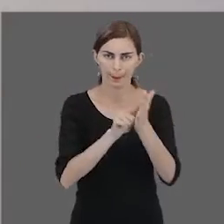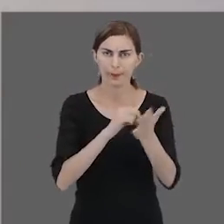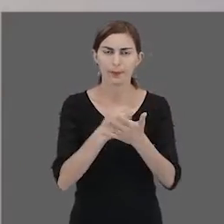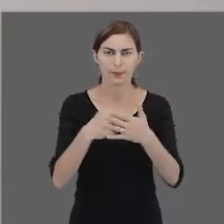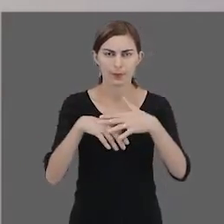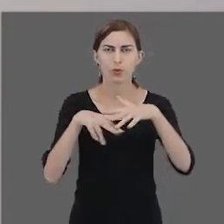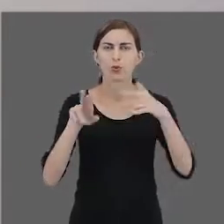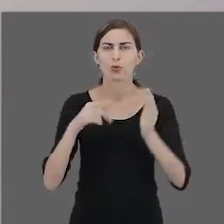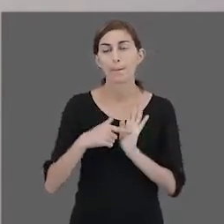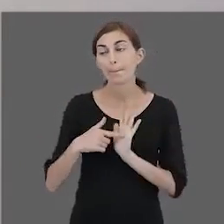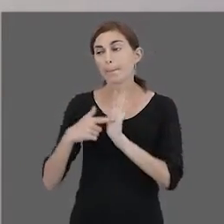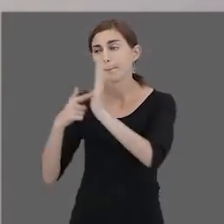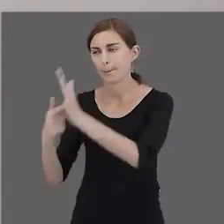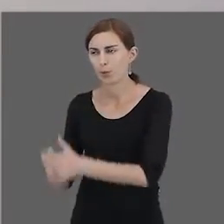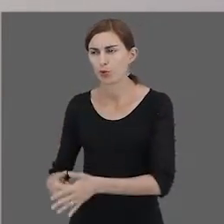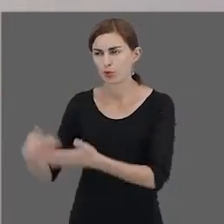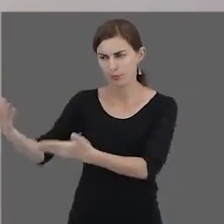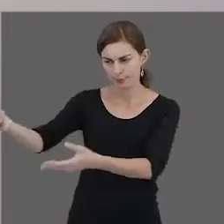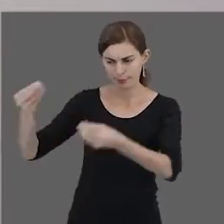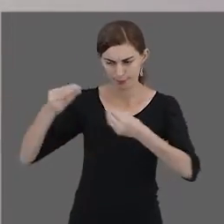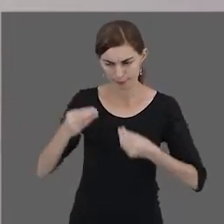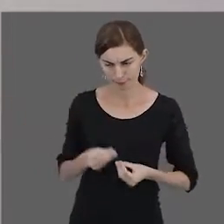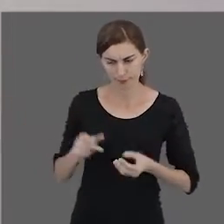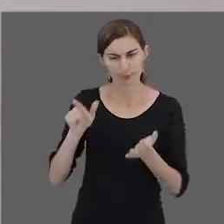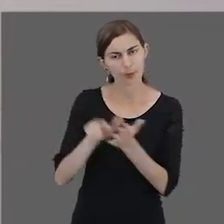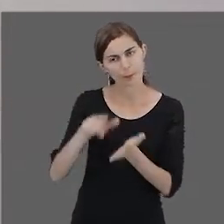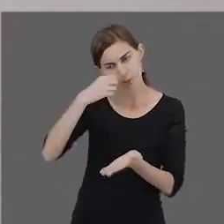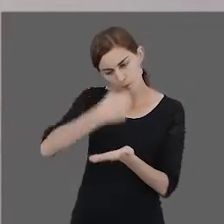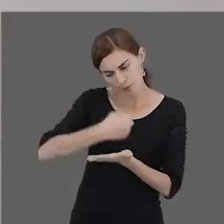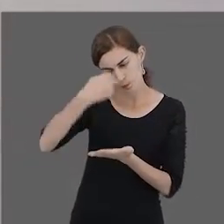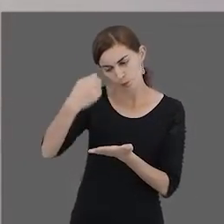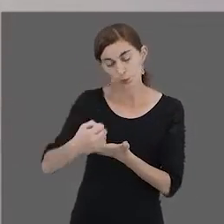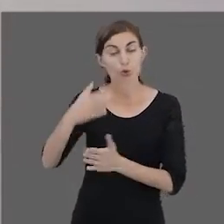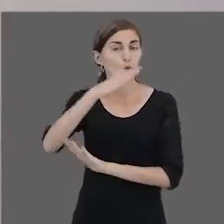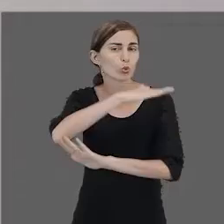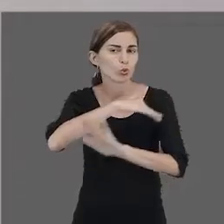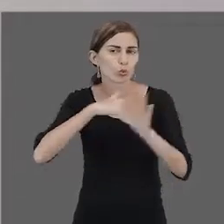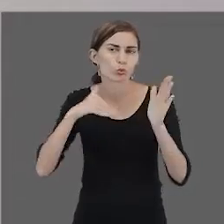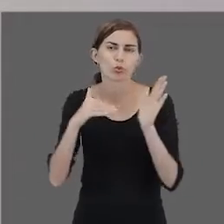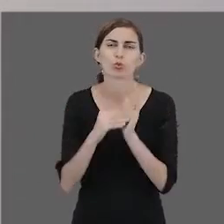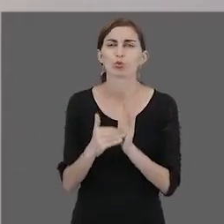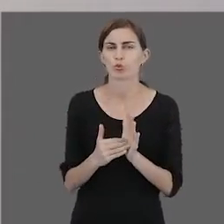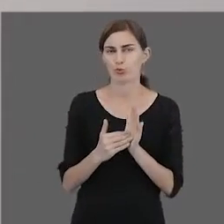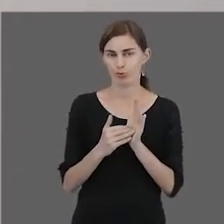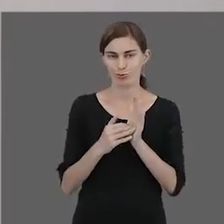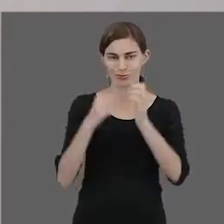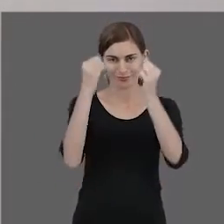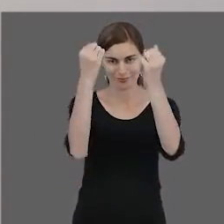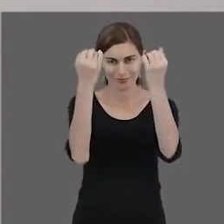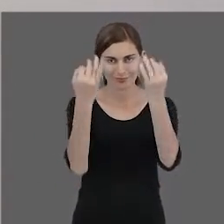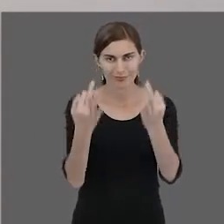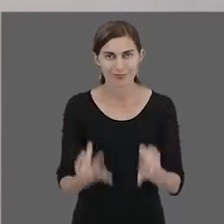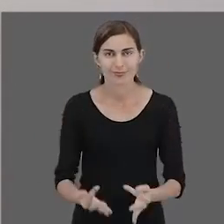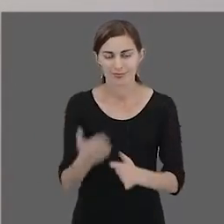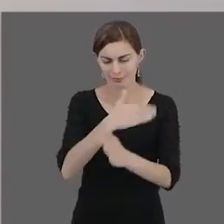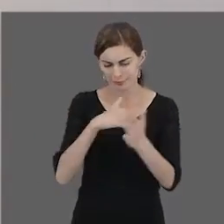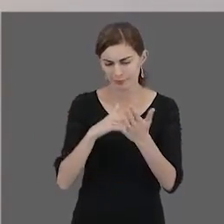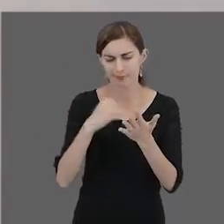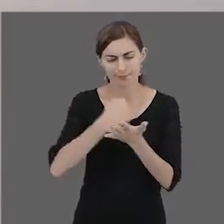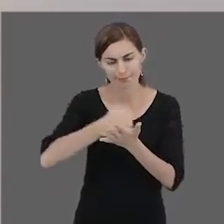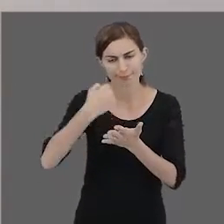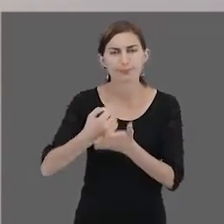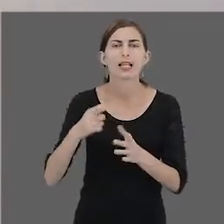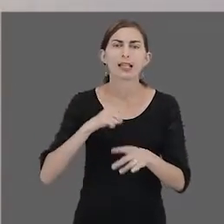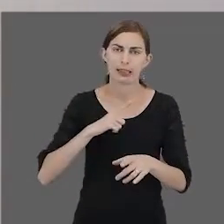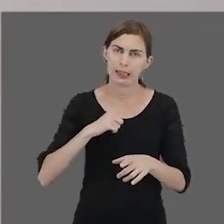tem que entregar, você tem que receber um recibo, né? E tudo isso que a gente acabou de falar aqui tem que ser dentro